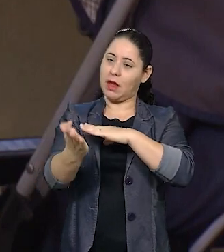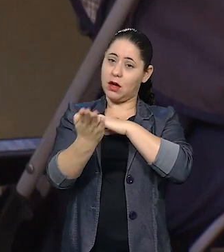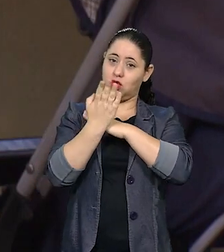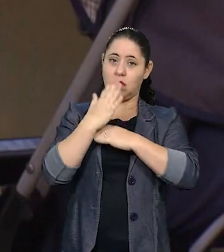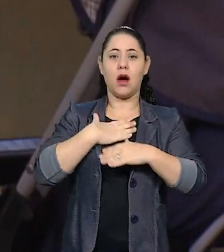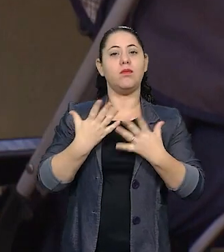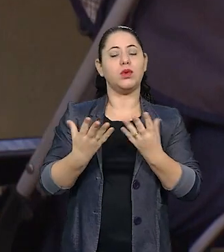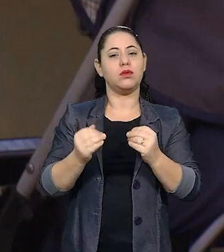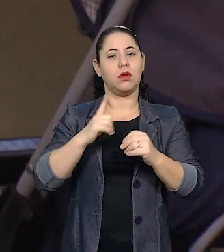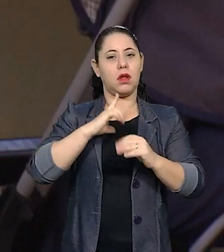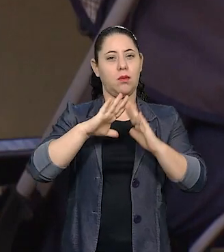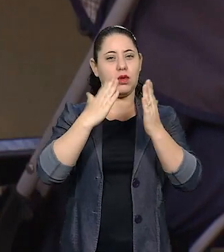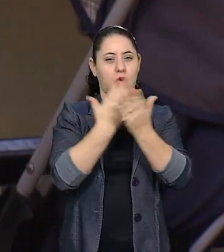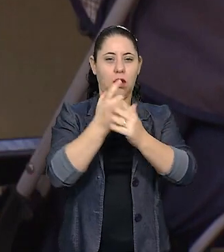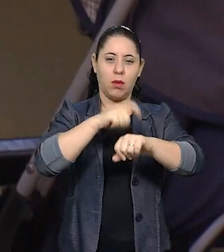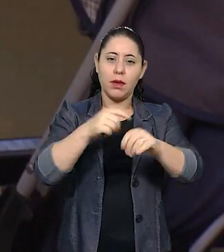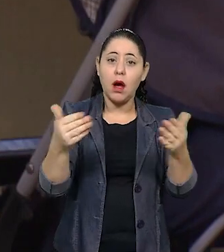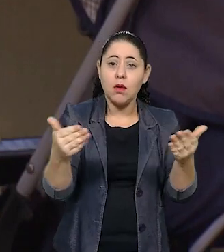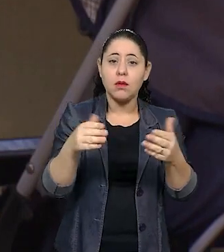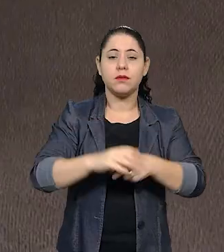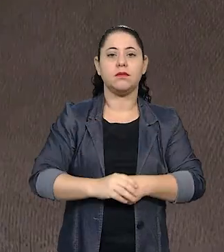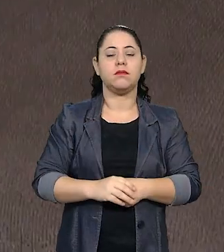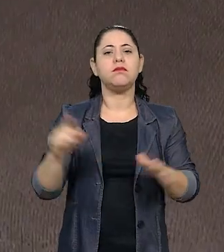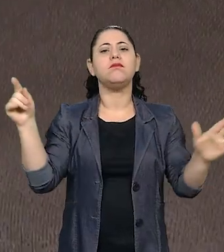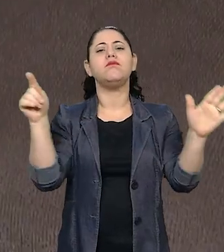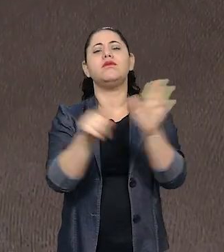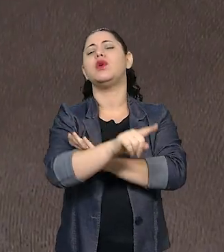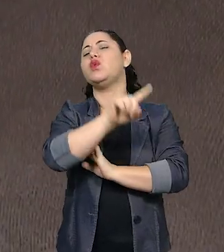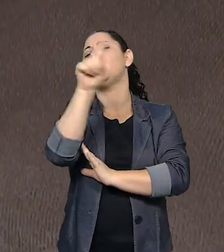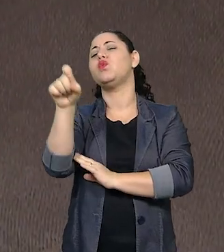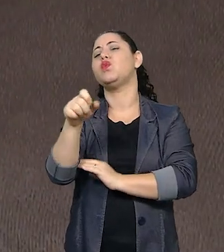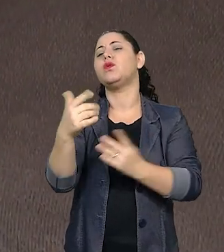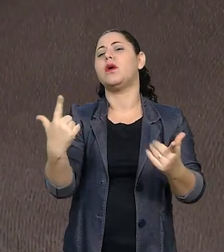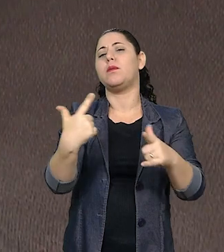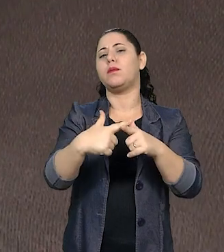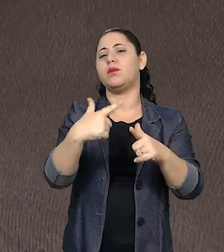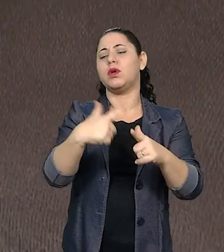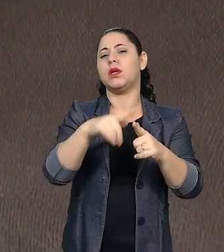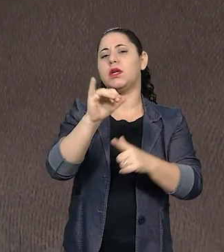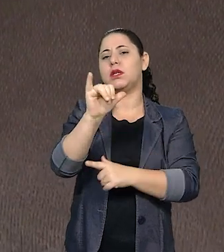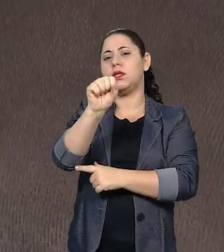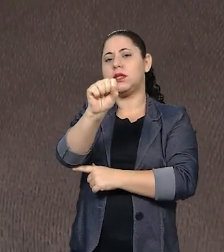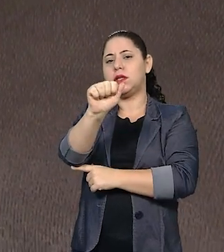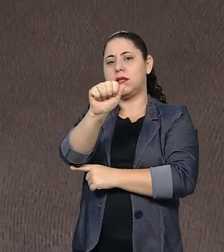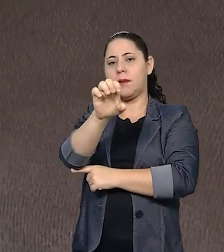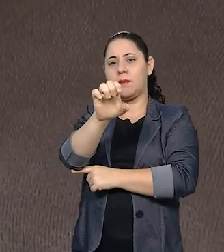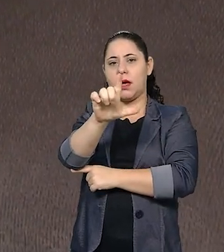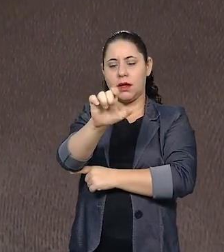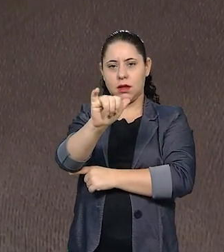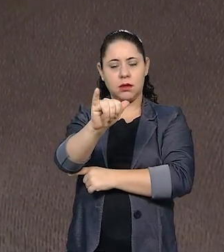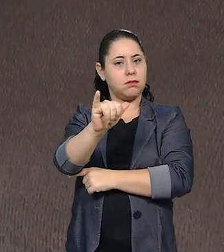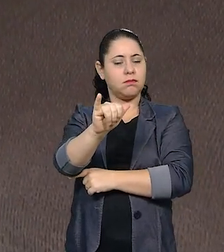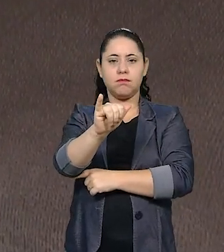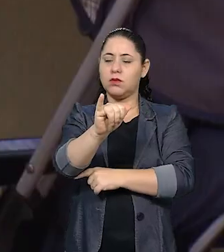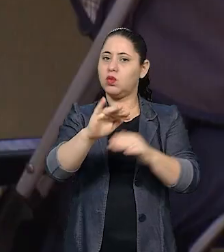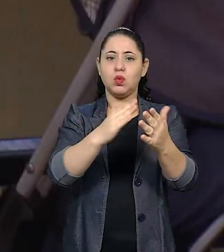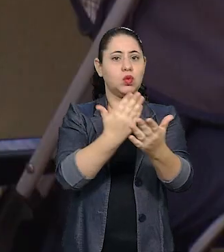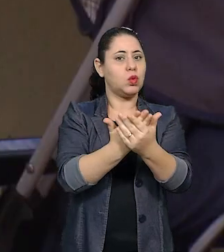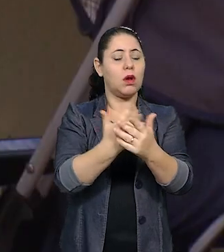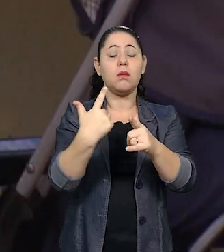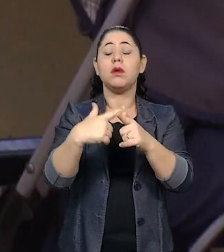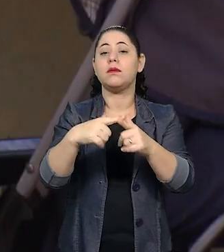a escola, ela vê eu levar a irmãzinha dela para a escola, ela quer ir junto. Ia me ajudar bastante uma creche nesse momento para